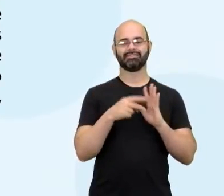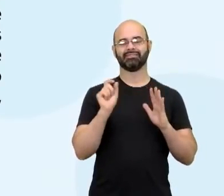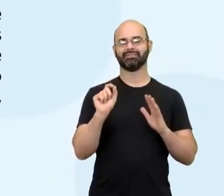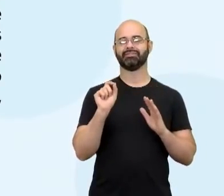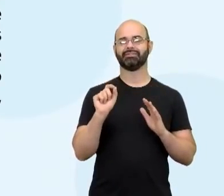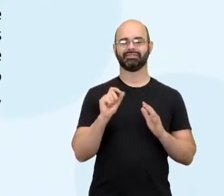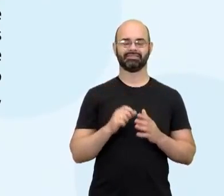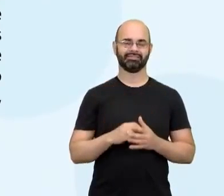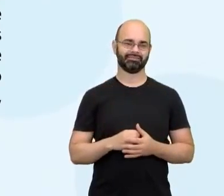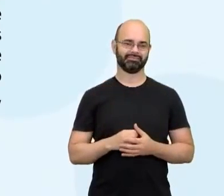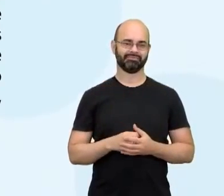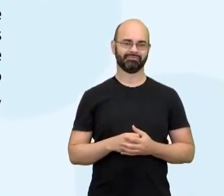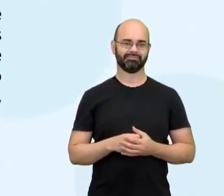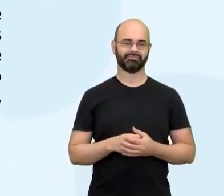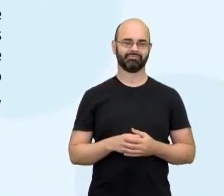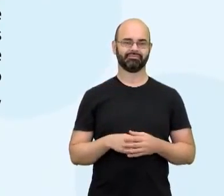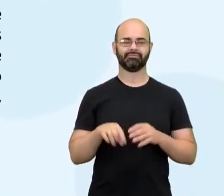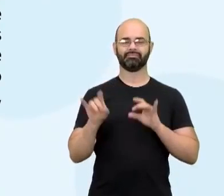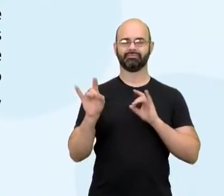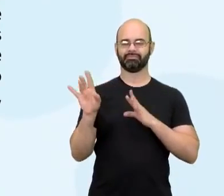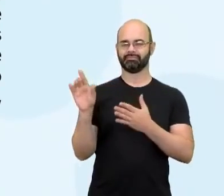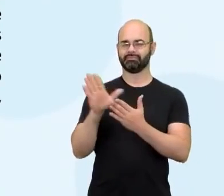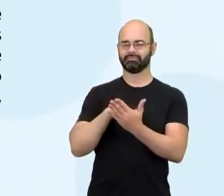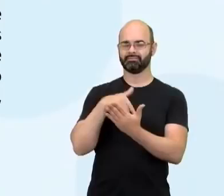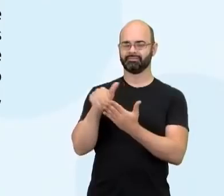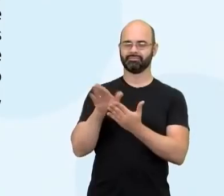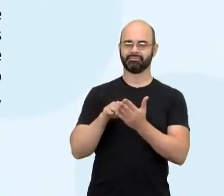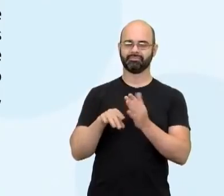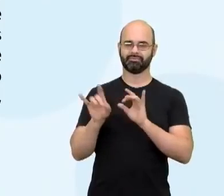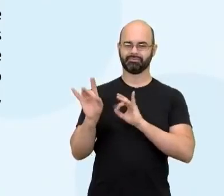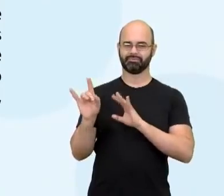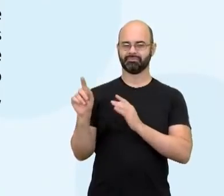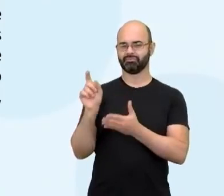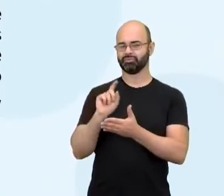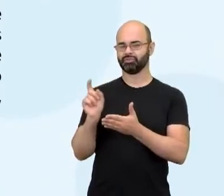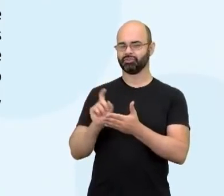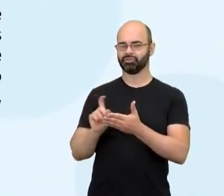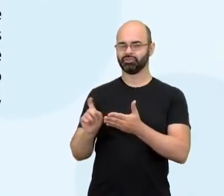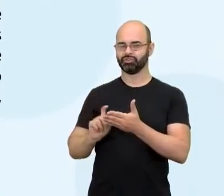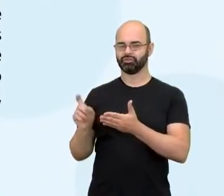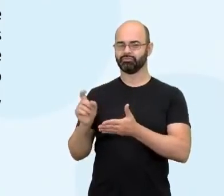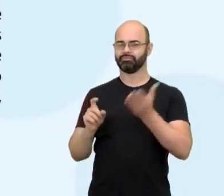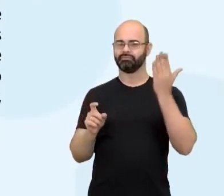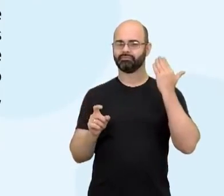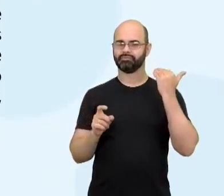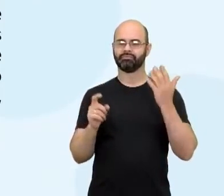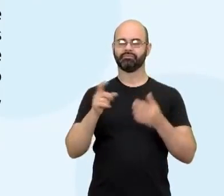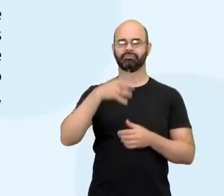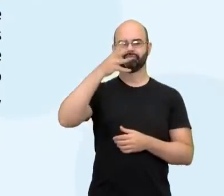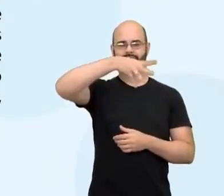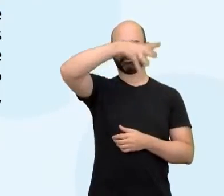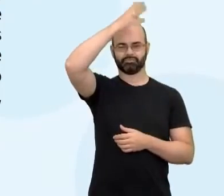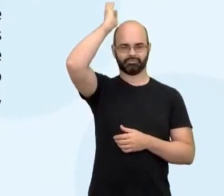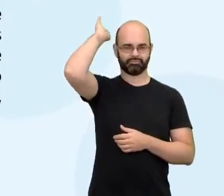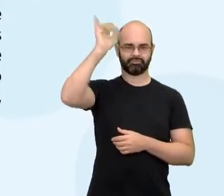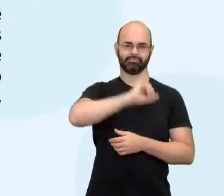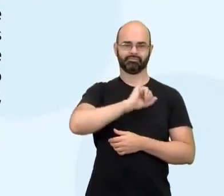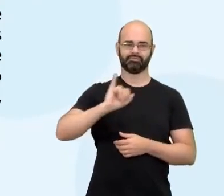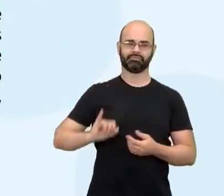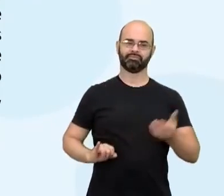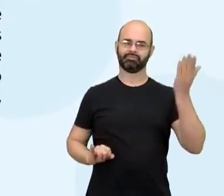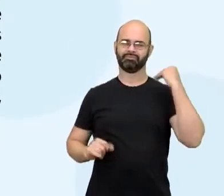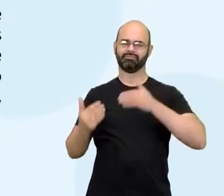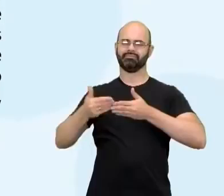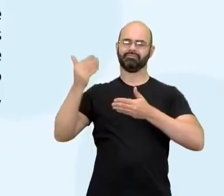vocês. Grafite, técnica de pintura em paredes que data do Império Romano em seus primórdios, então logo